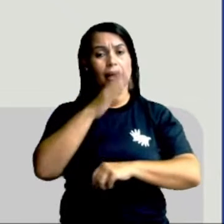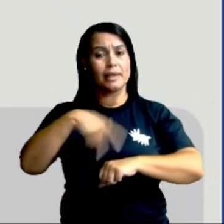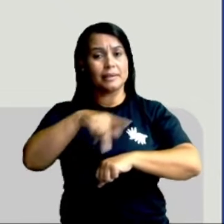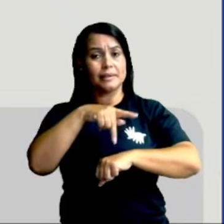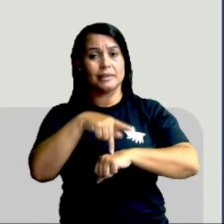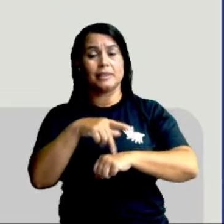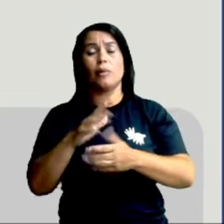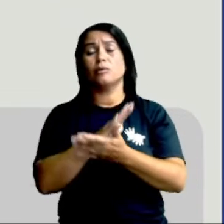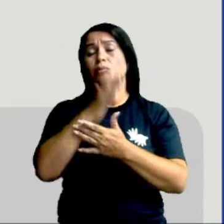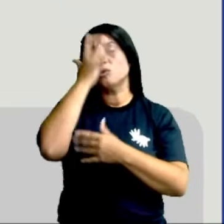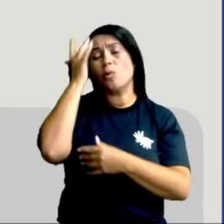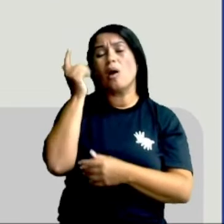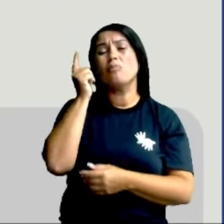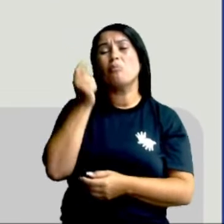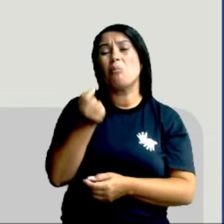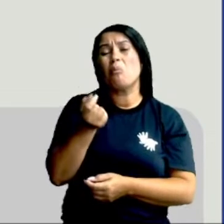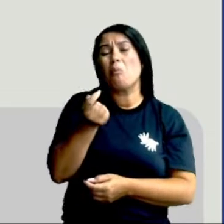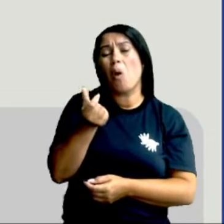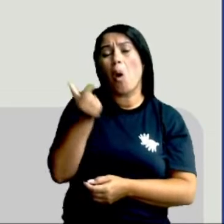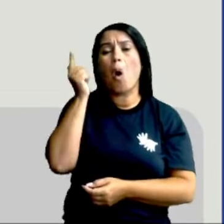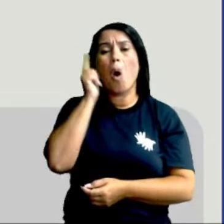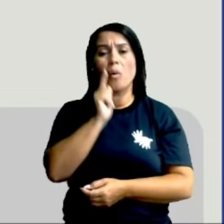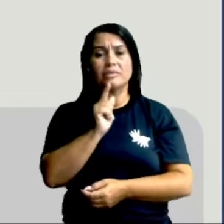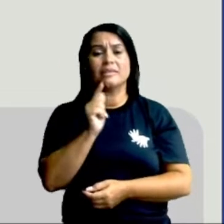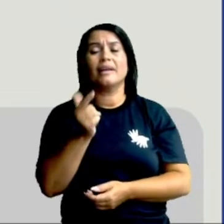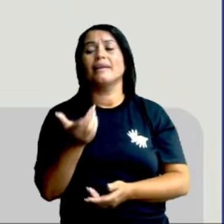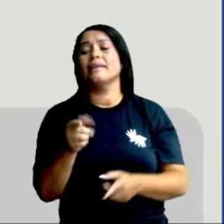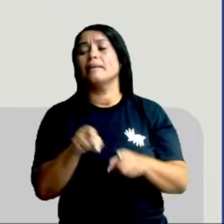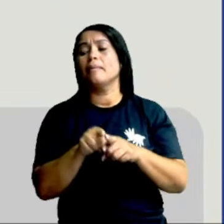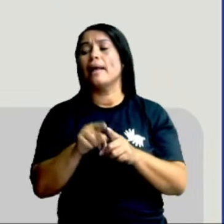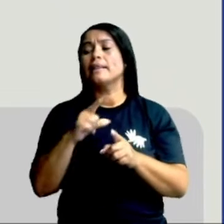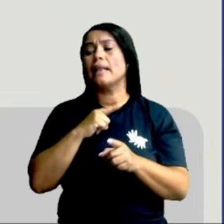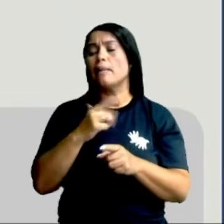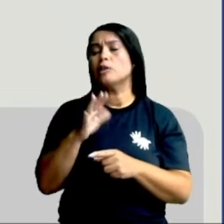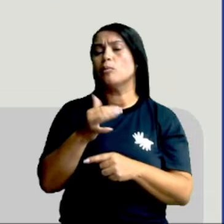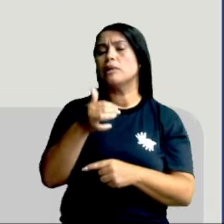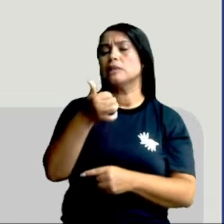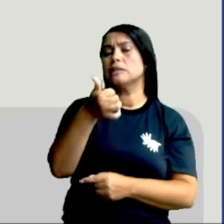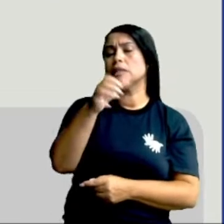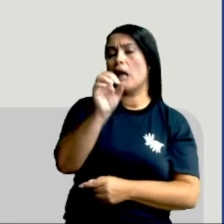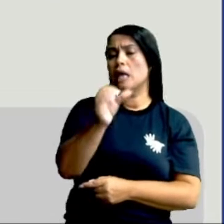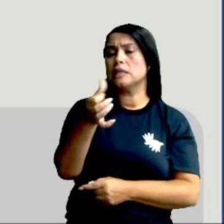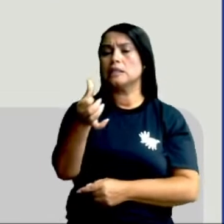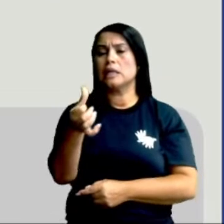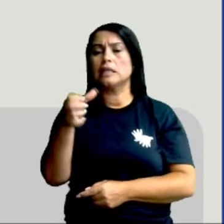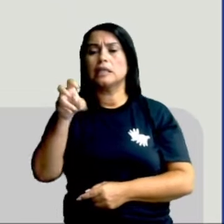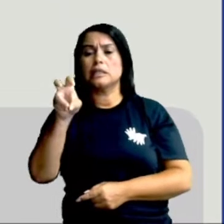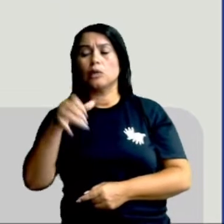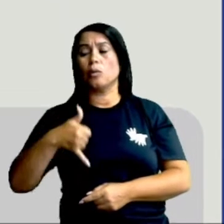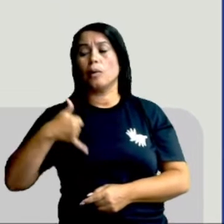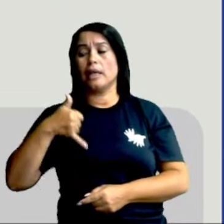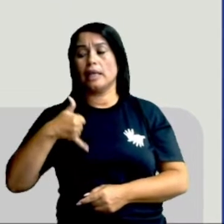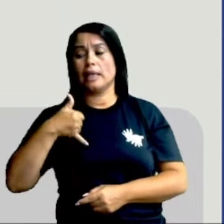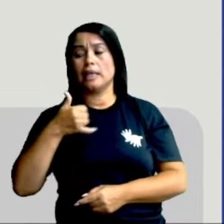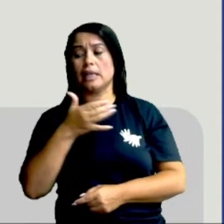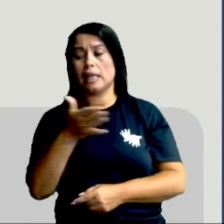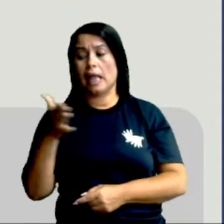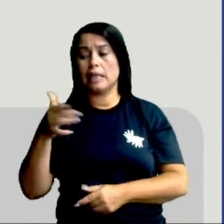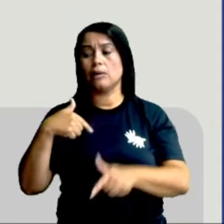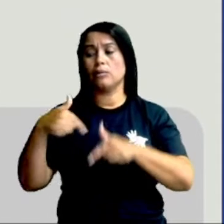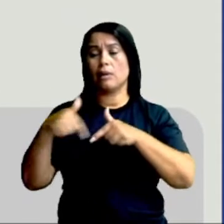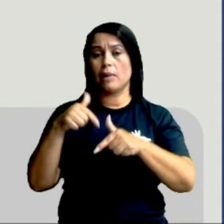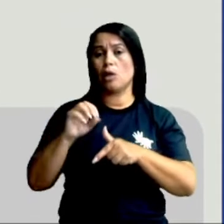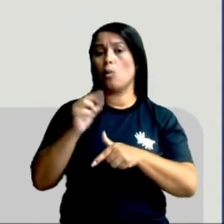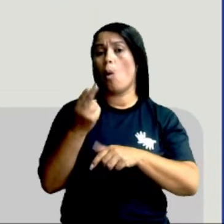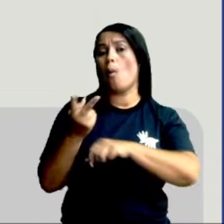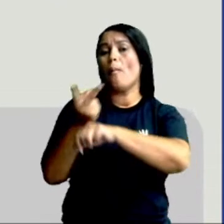população economicamente ativa compreende a parcela da população entre 10 e 65 anos, que está trabalhando